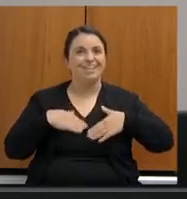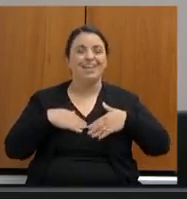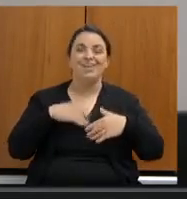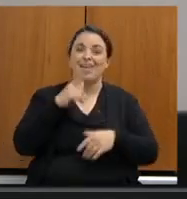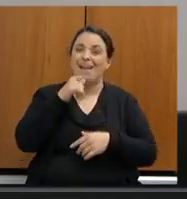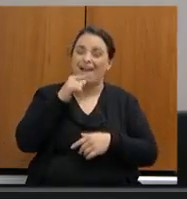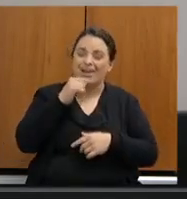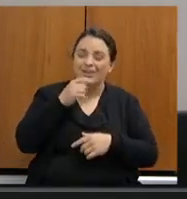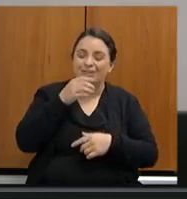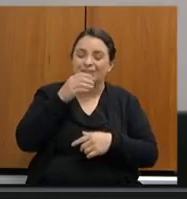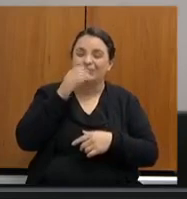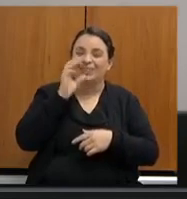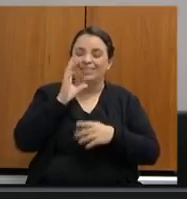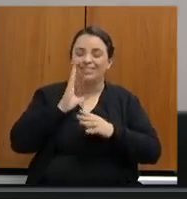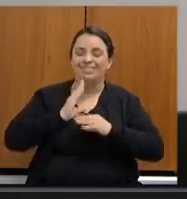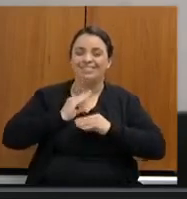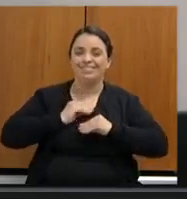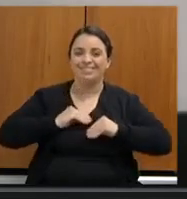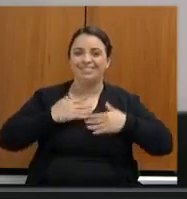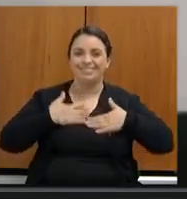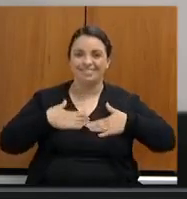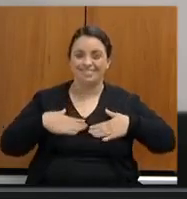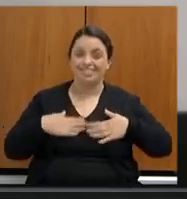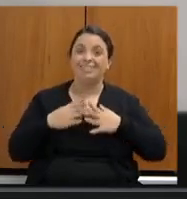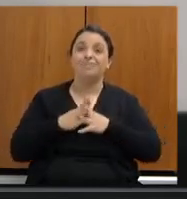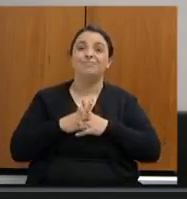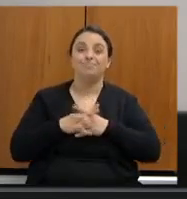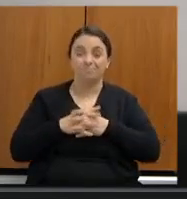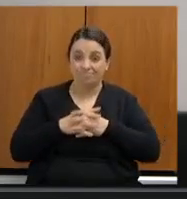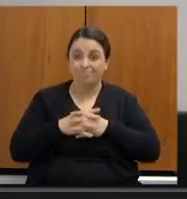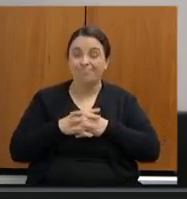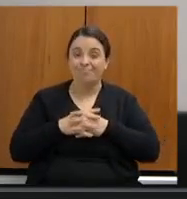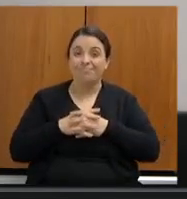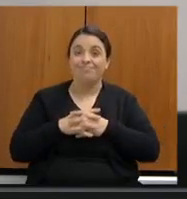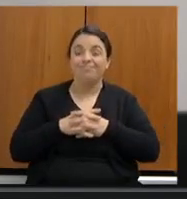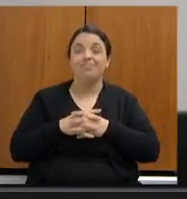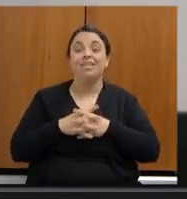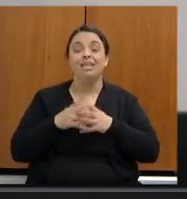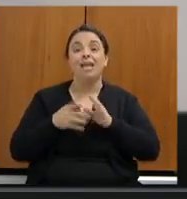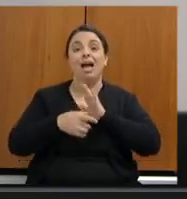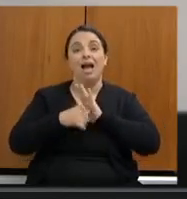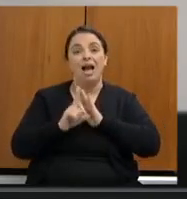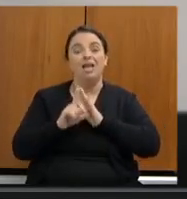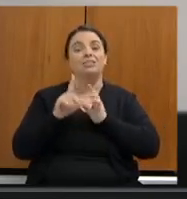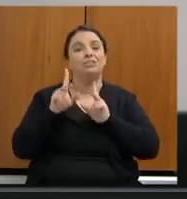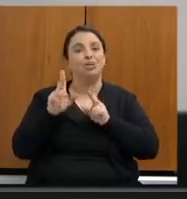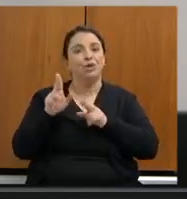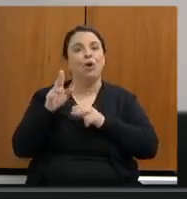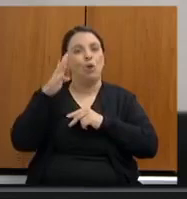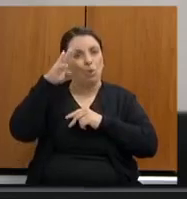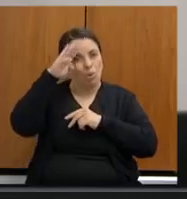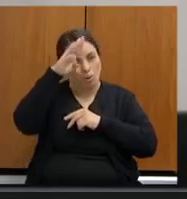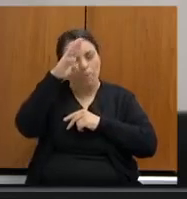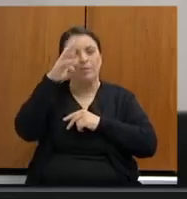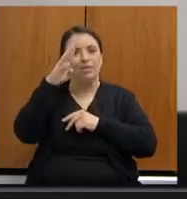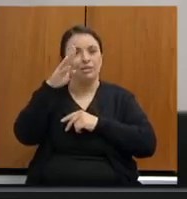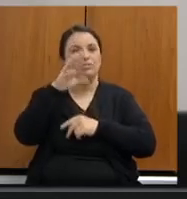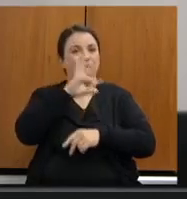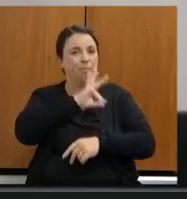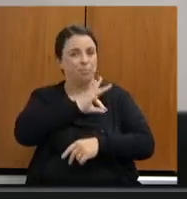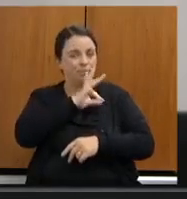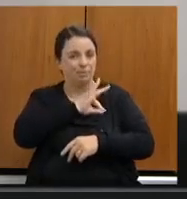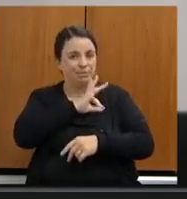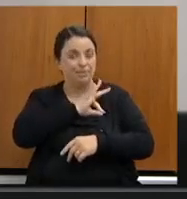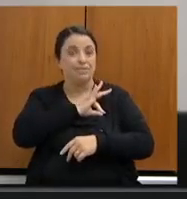de água e já também da mesma forma como proceder com comandante-geral da Polícia Militar